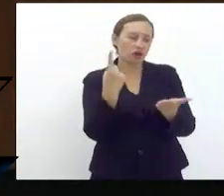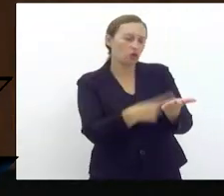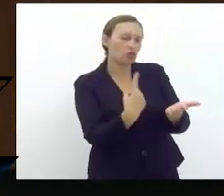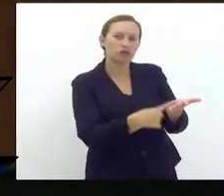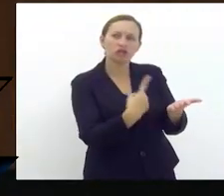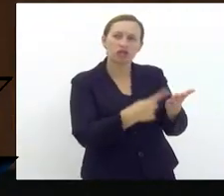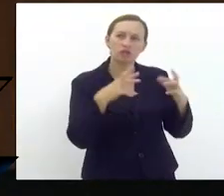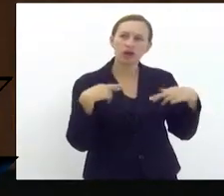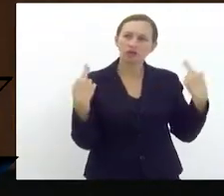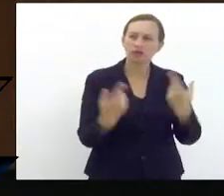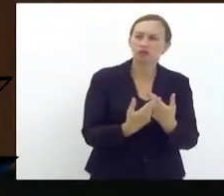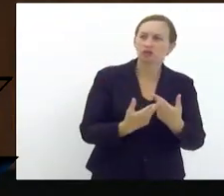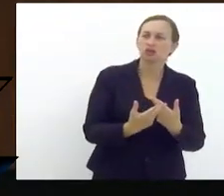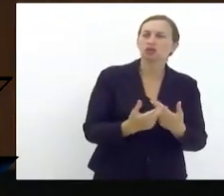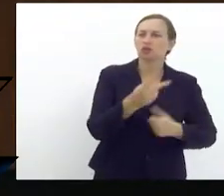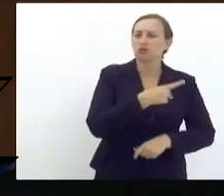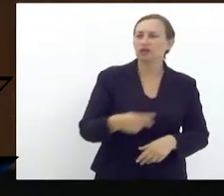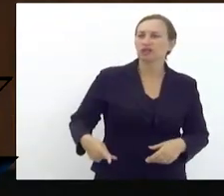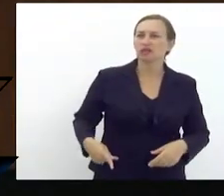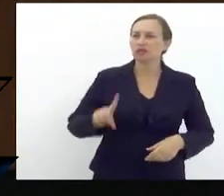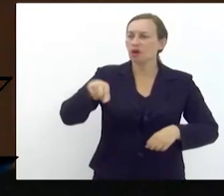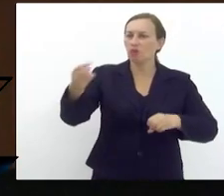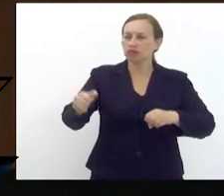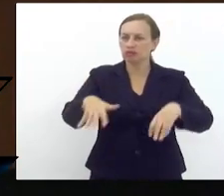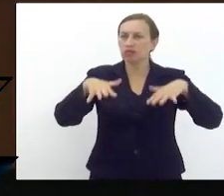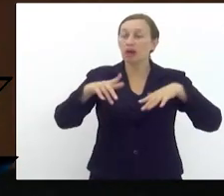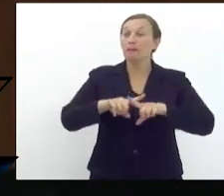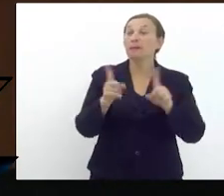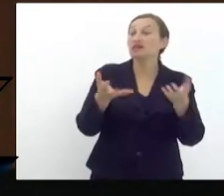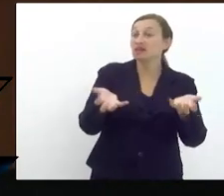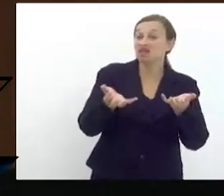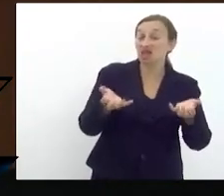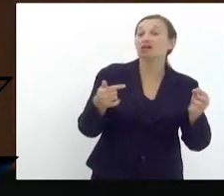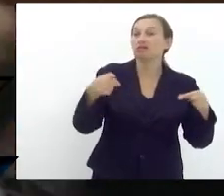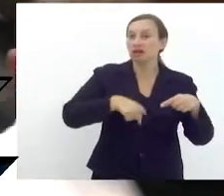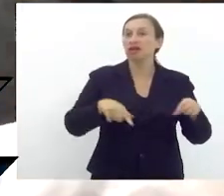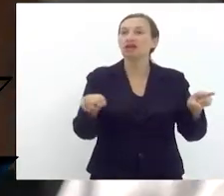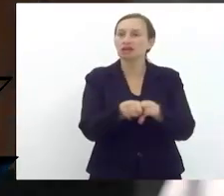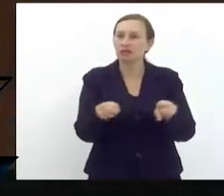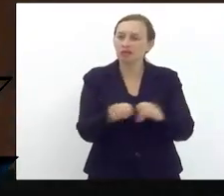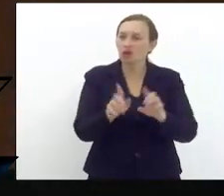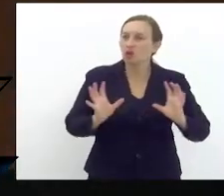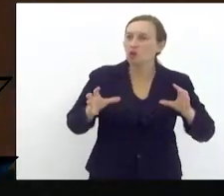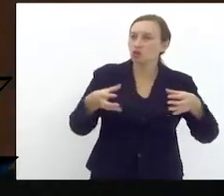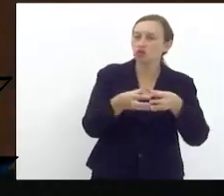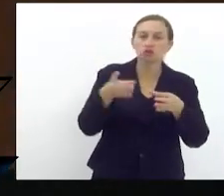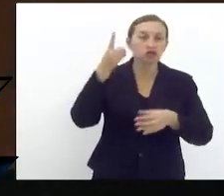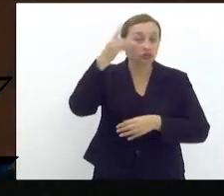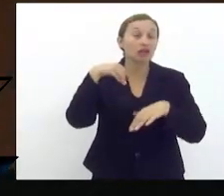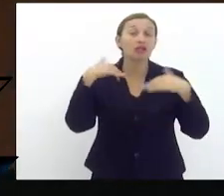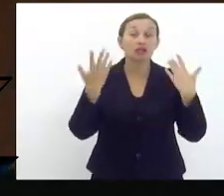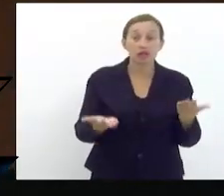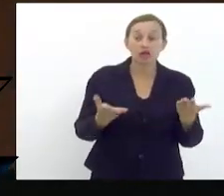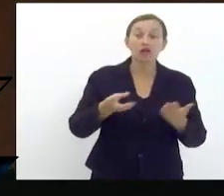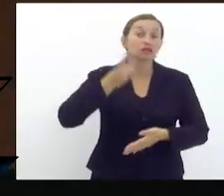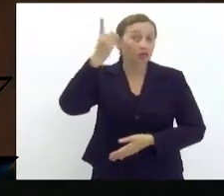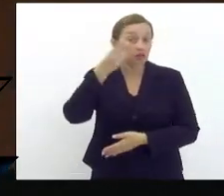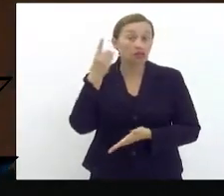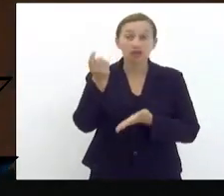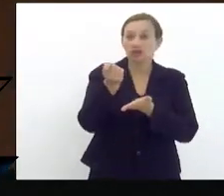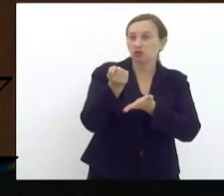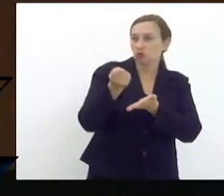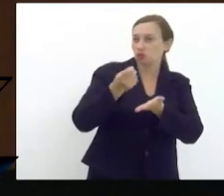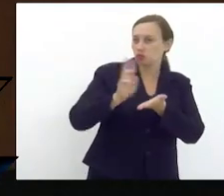com o presidente Assembleia para semana que vem mas eles querem também conversar com o conjunto dos deputados então deputados que